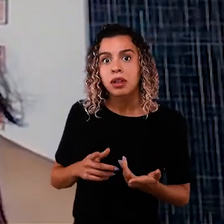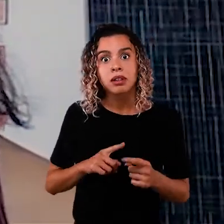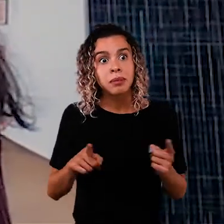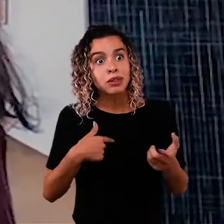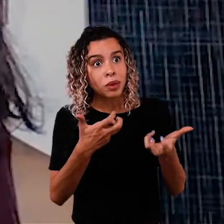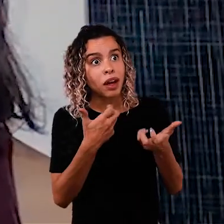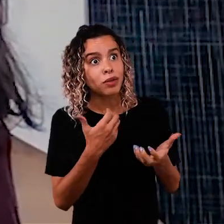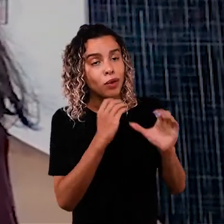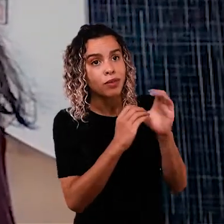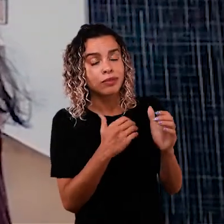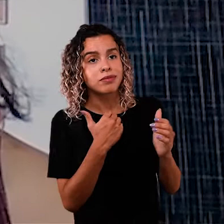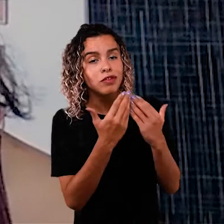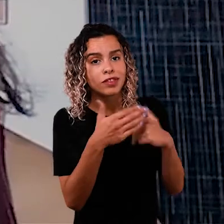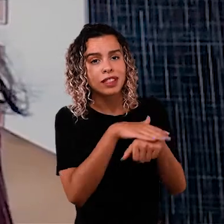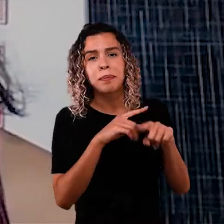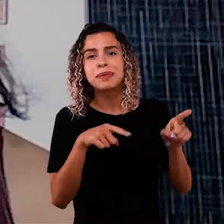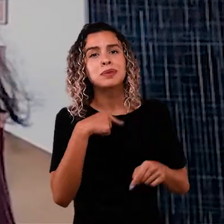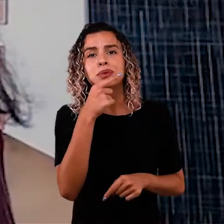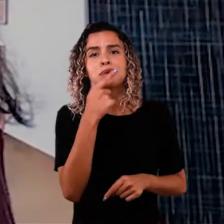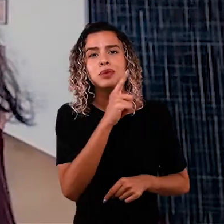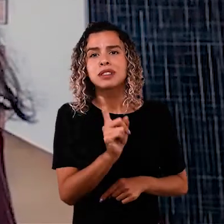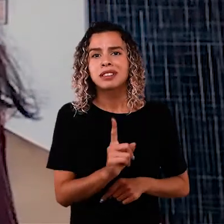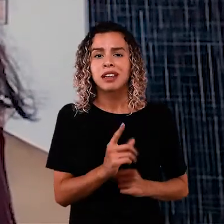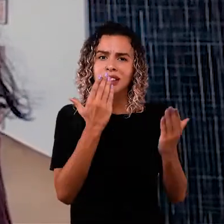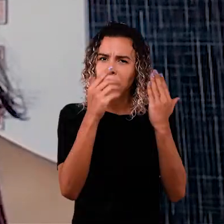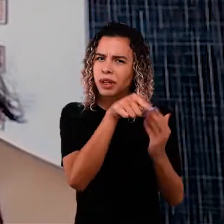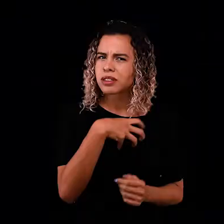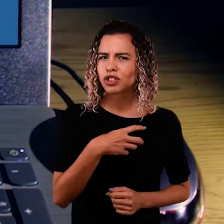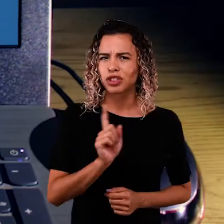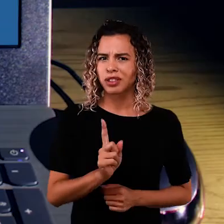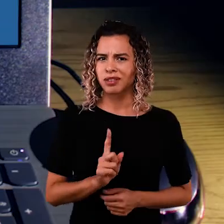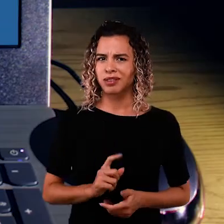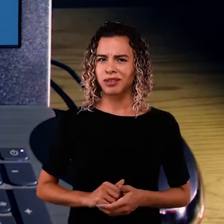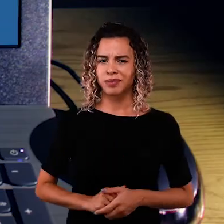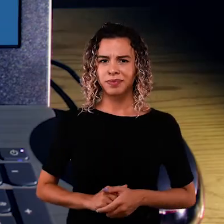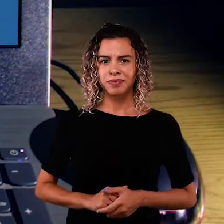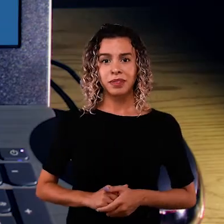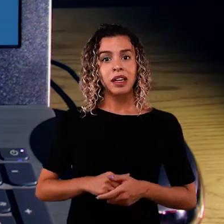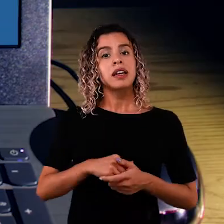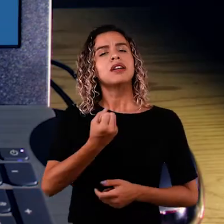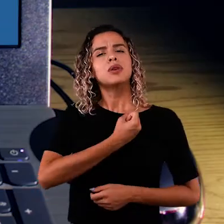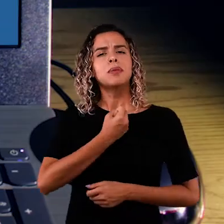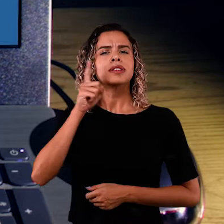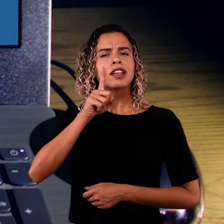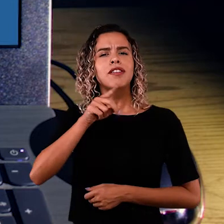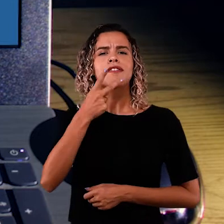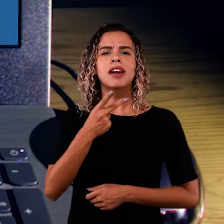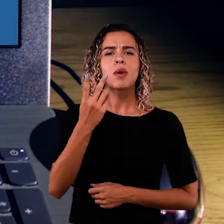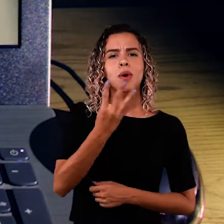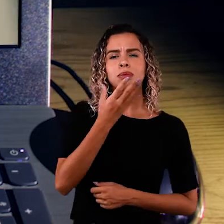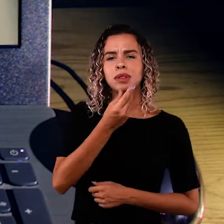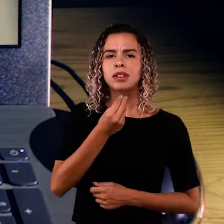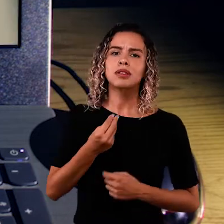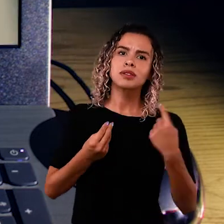eu mais queria fazer, mas eu não conseguia. Sendo que não é para ser assim a terapia. Na tela do computador, dados dos Estados Unidos estimam a